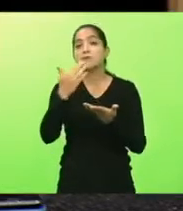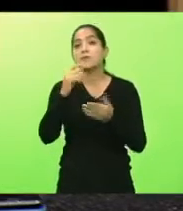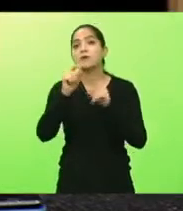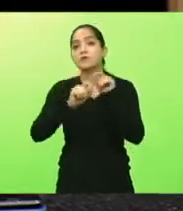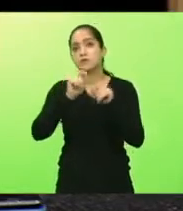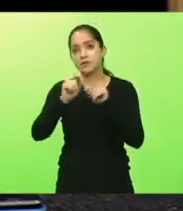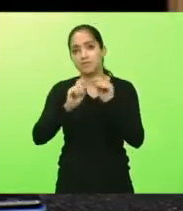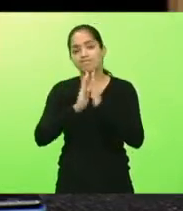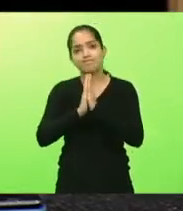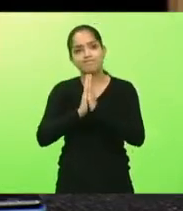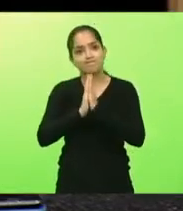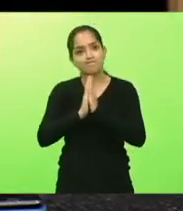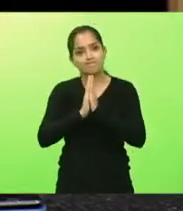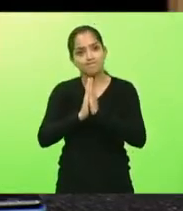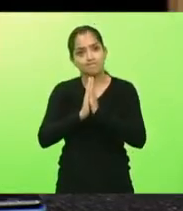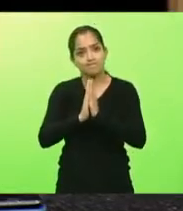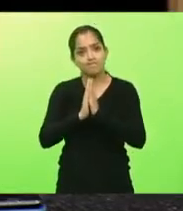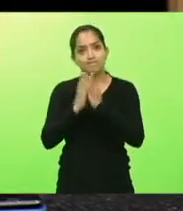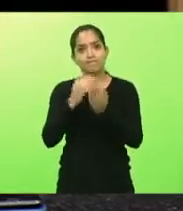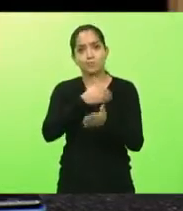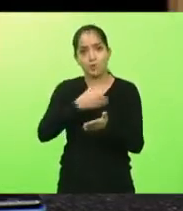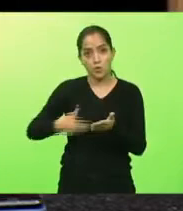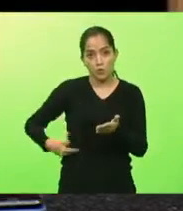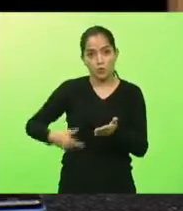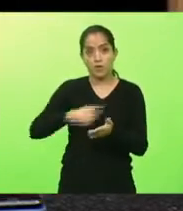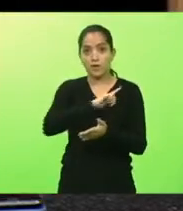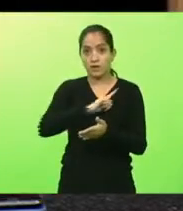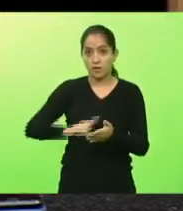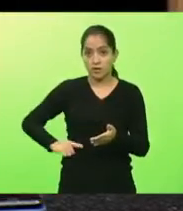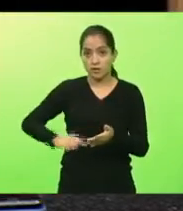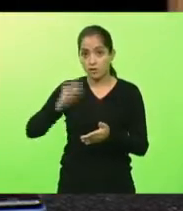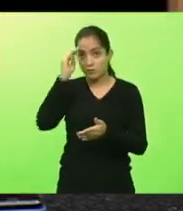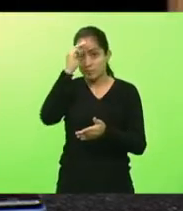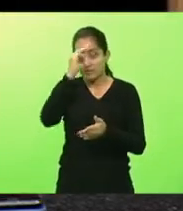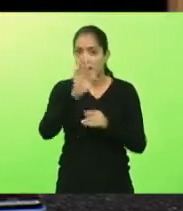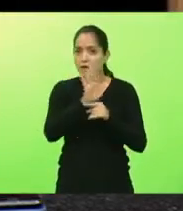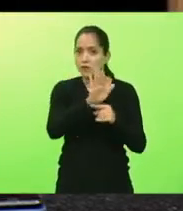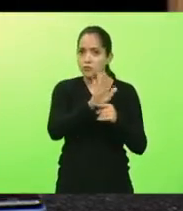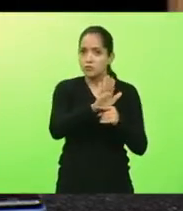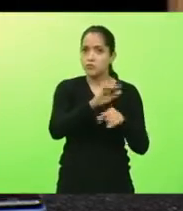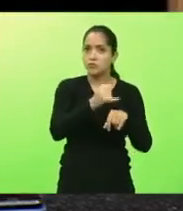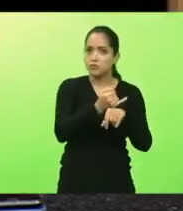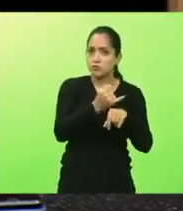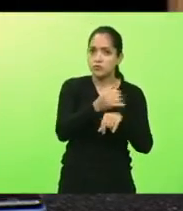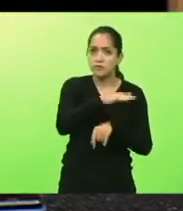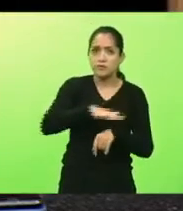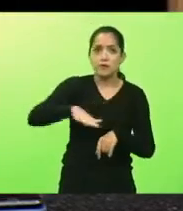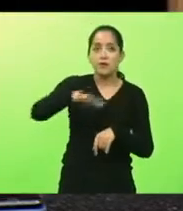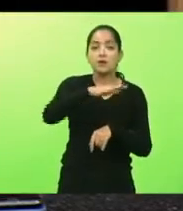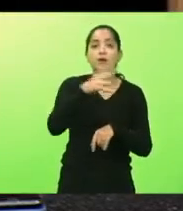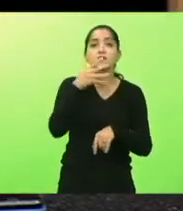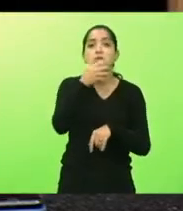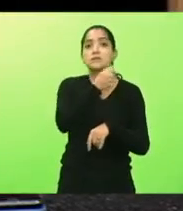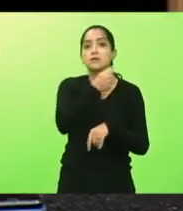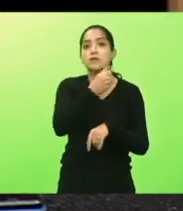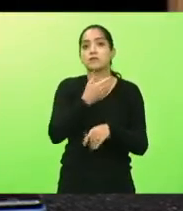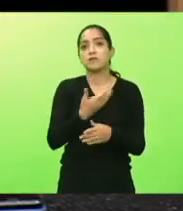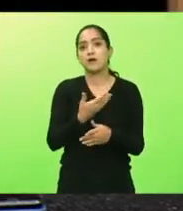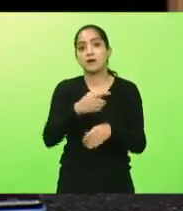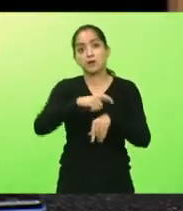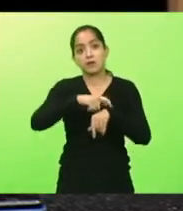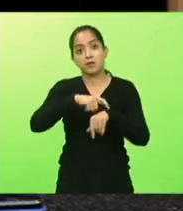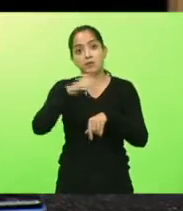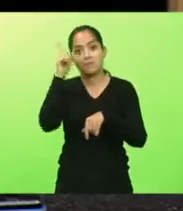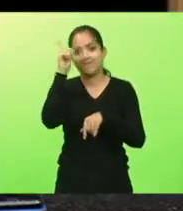amor de Deus, Estado de Santa Catarina, governo Moisés, ajude a nossa cidade, ajude a nossa região a salvar vidas, que nós estamos num momento